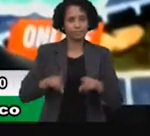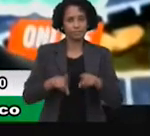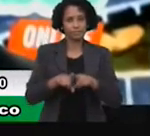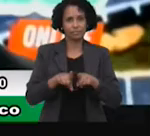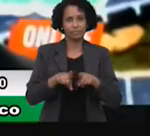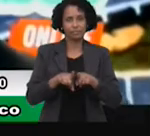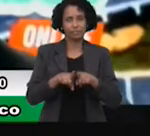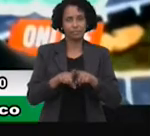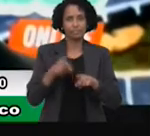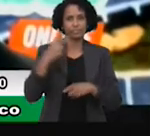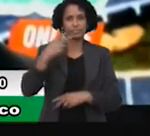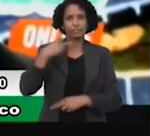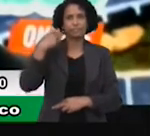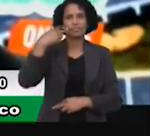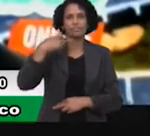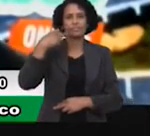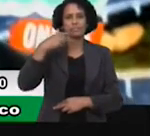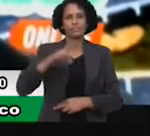Doutor Lindoso.